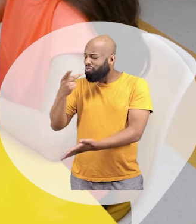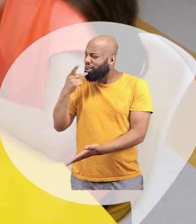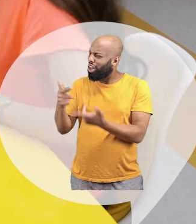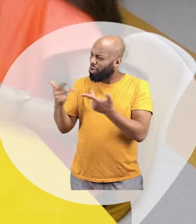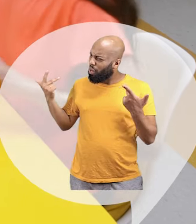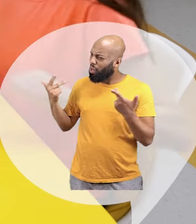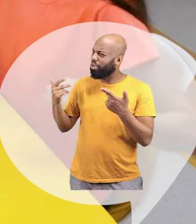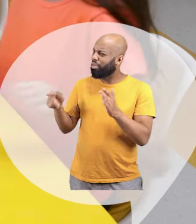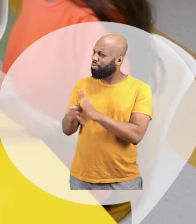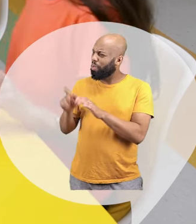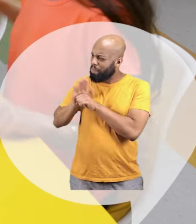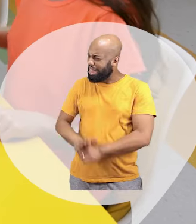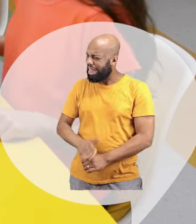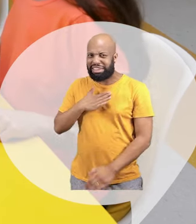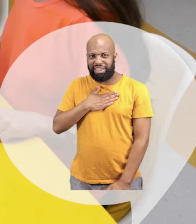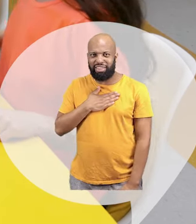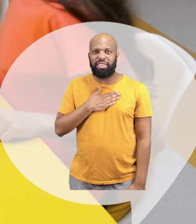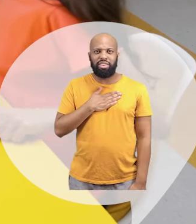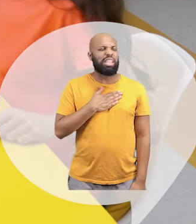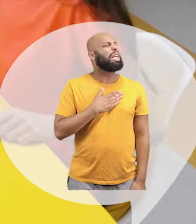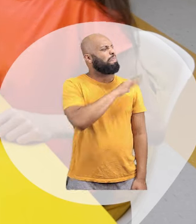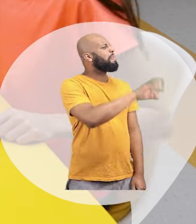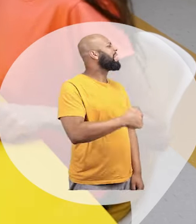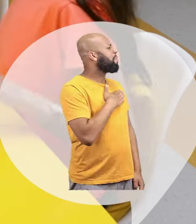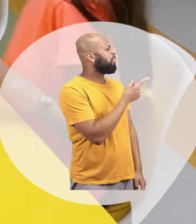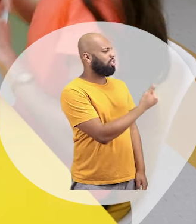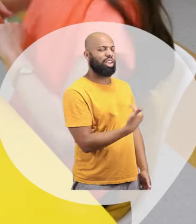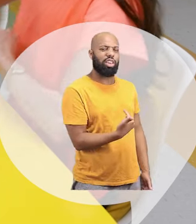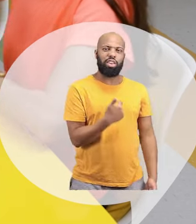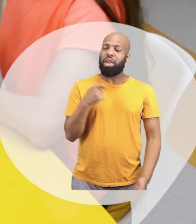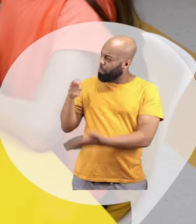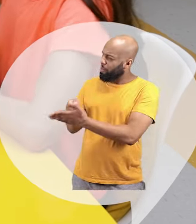tô te pagando a verdade